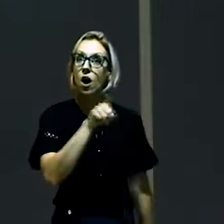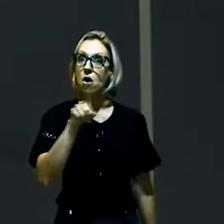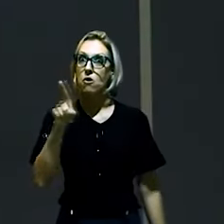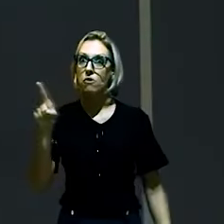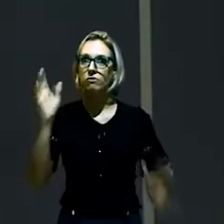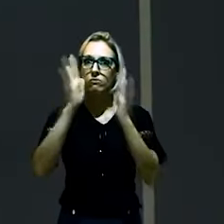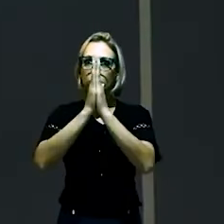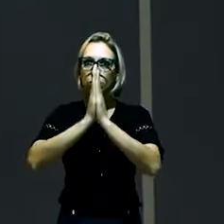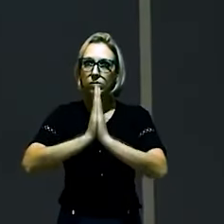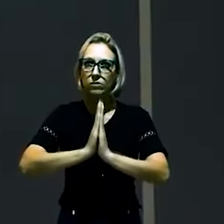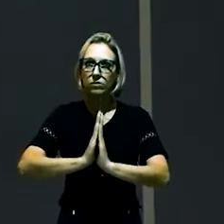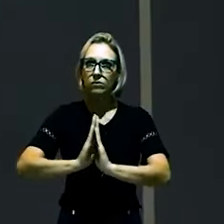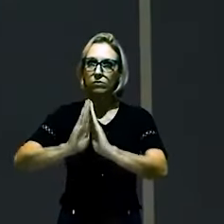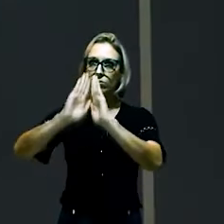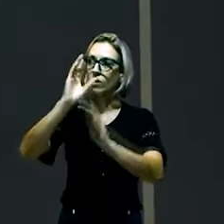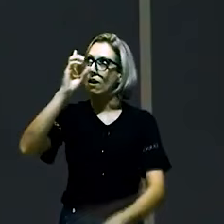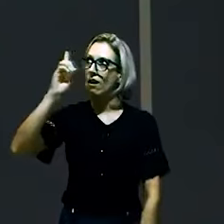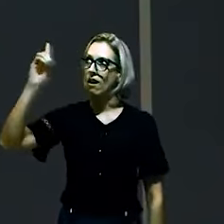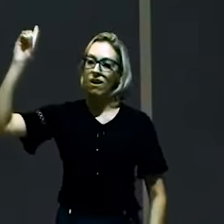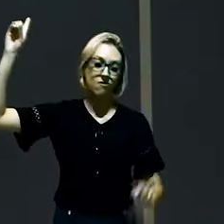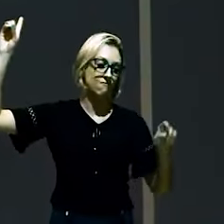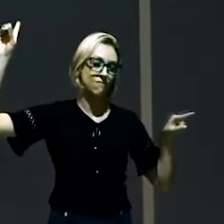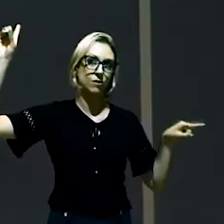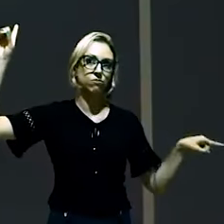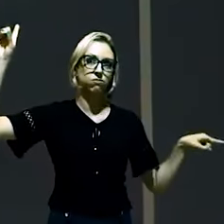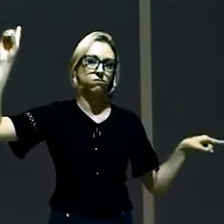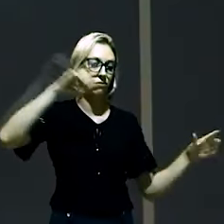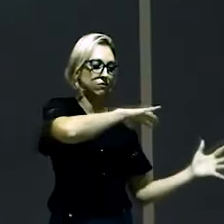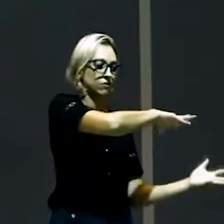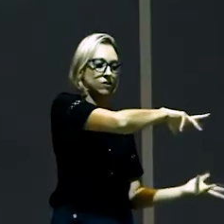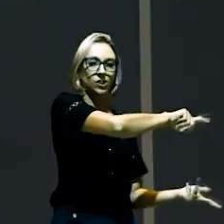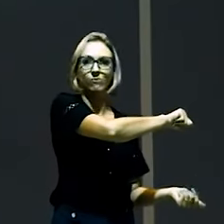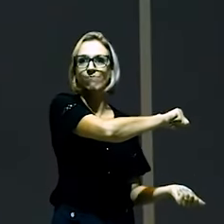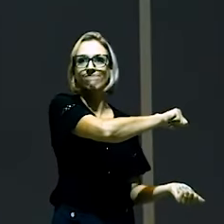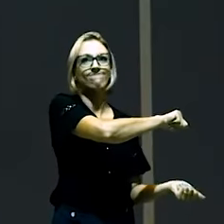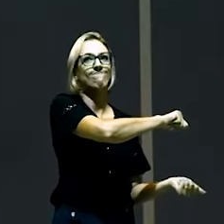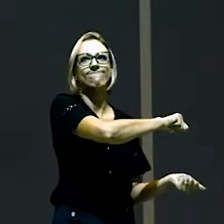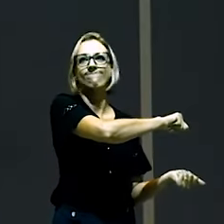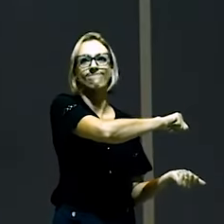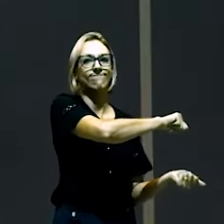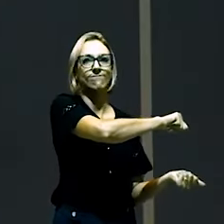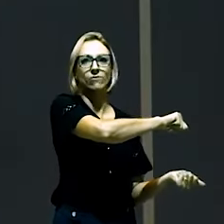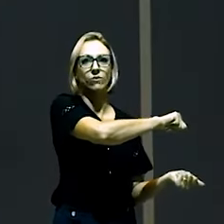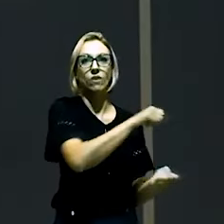adoração? Você vai negociar o seu compromisso com Deus?